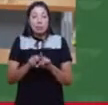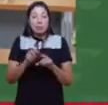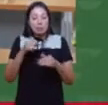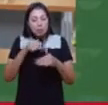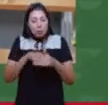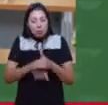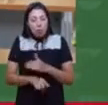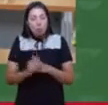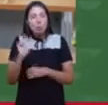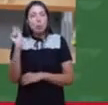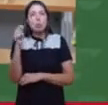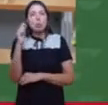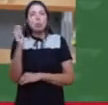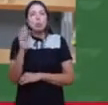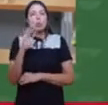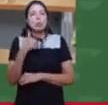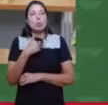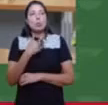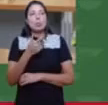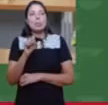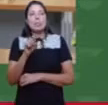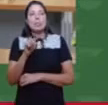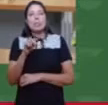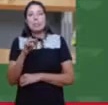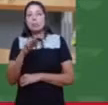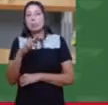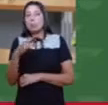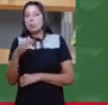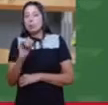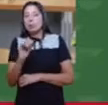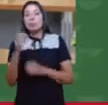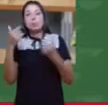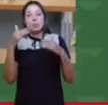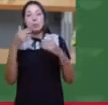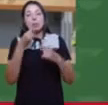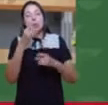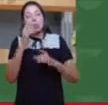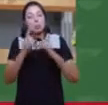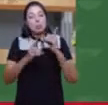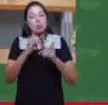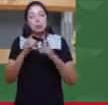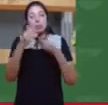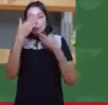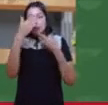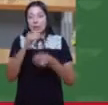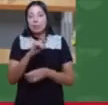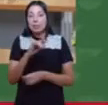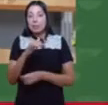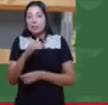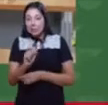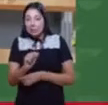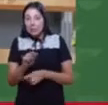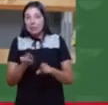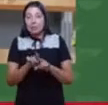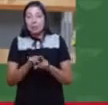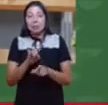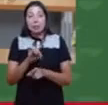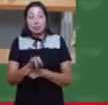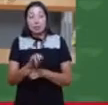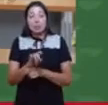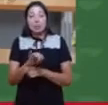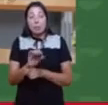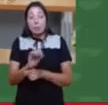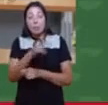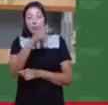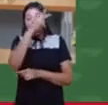do Rio Grande do Sul, na nossa querida Santo Cristo, acompanhando, parabéns, ótimo debate. Obrigado, Zeca. Rudimar Miller, lá de Cruzeiro,